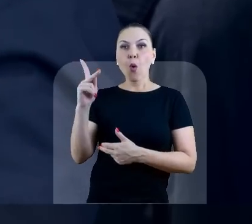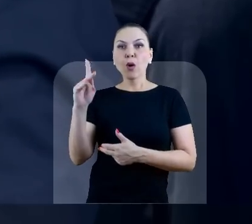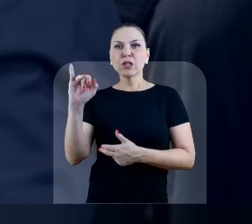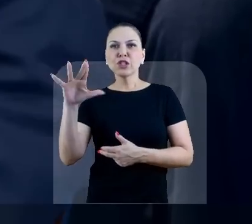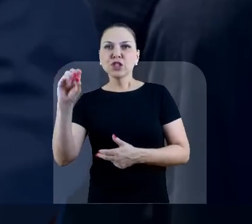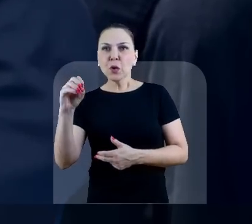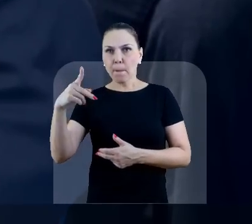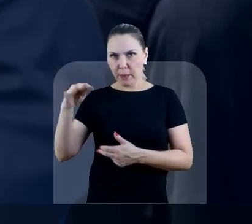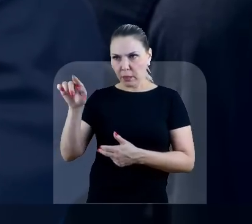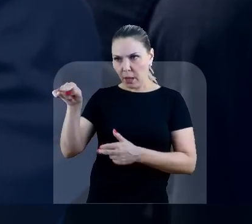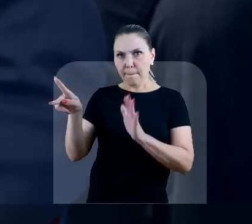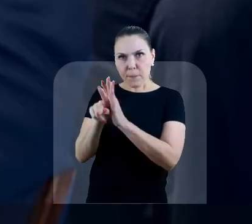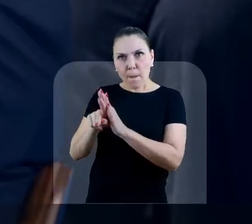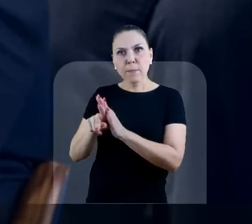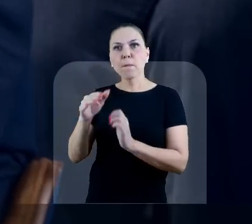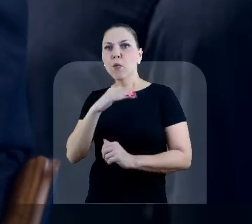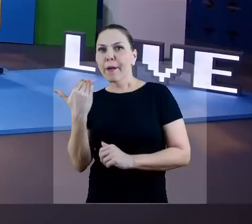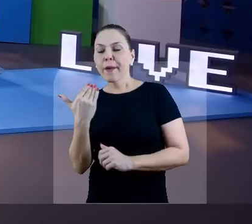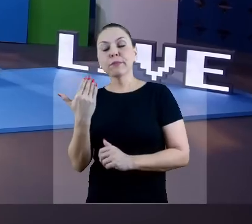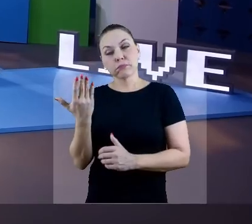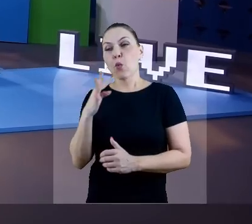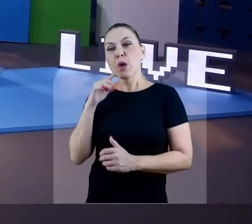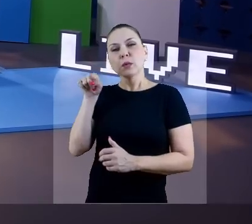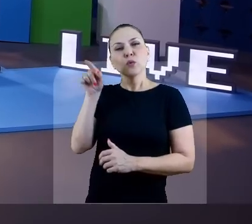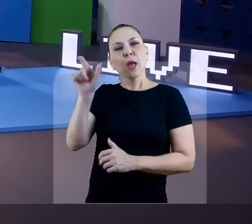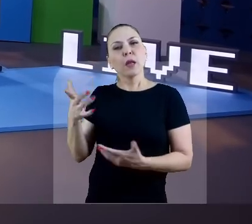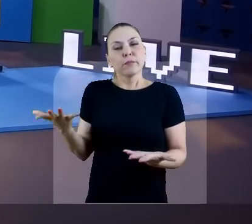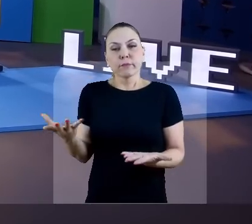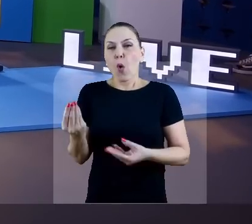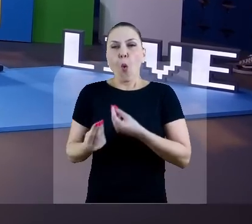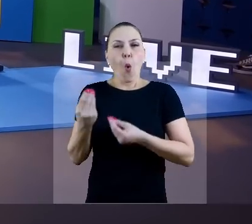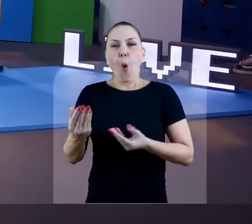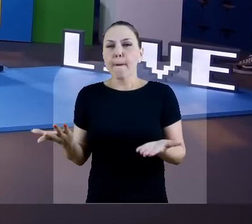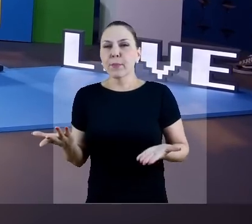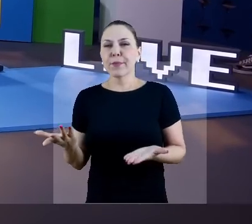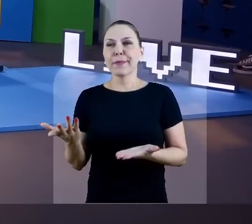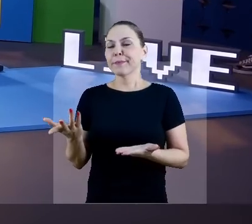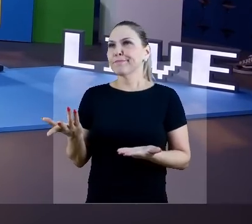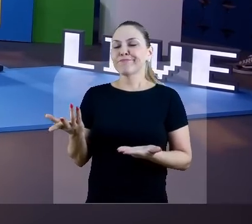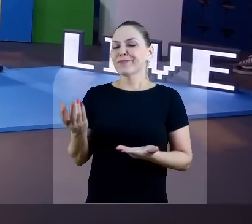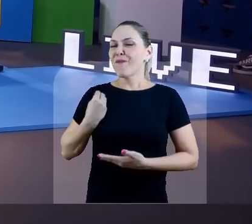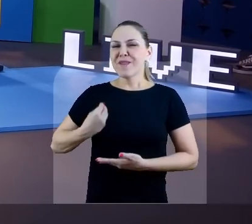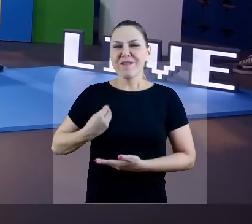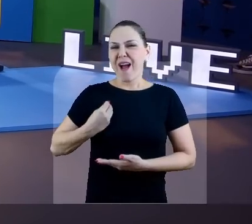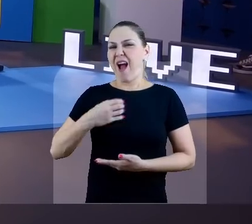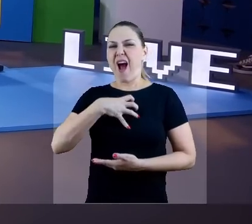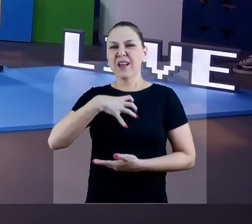ele, um petista. Né? Até deu uma polêmicazinha esses dias atrás aí. Né? Não viva dessa